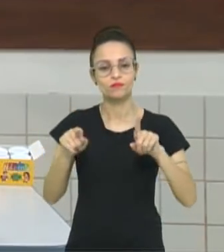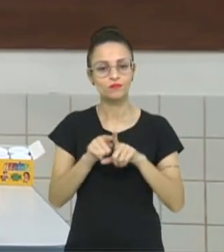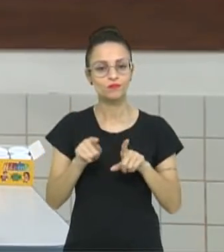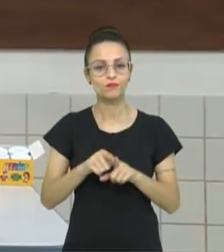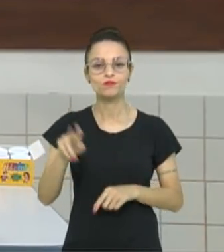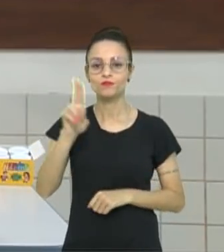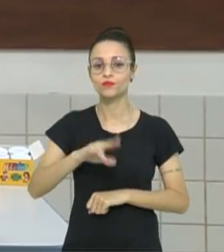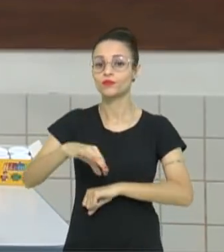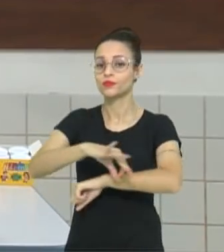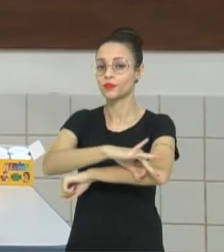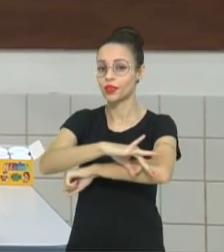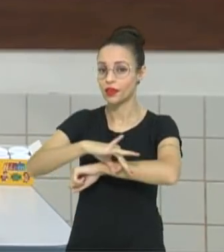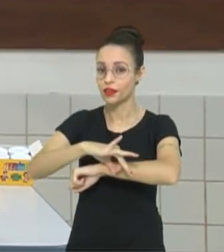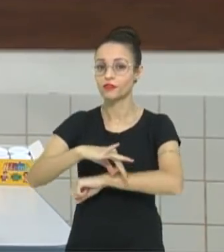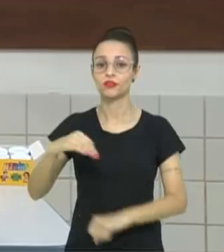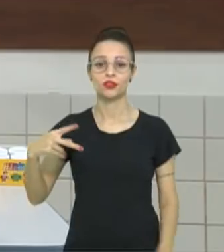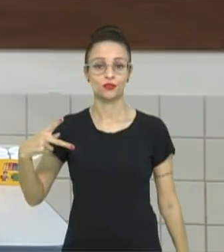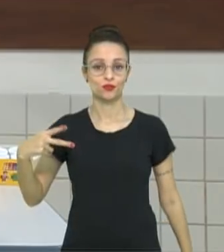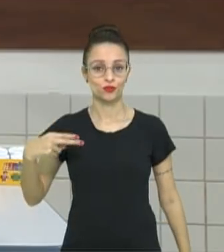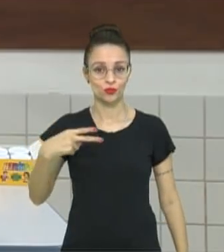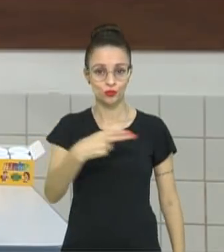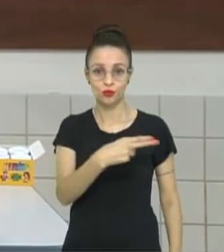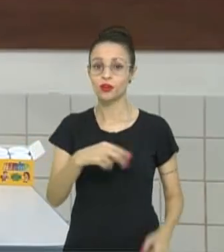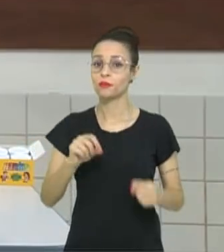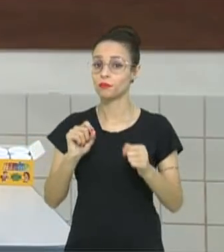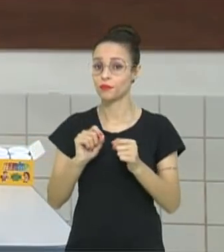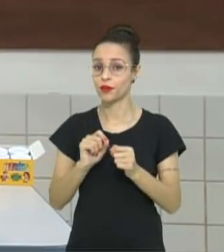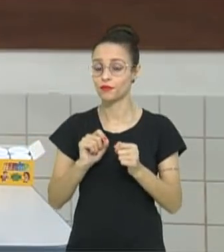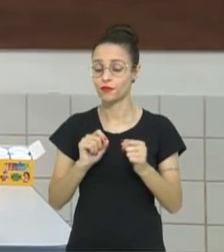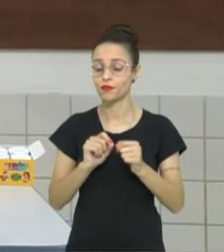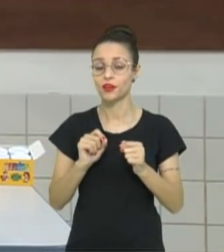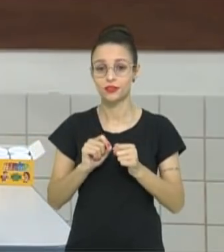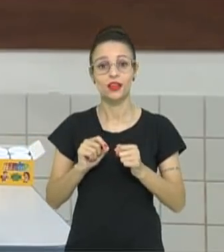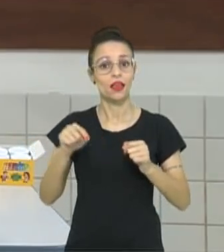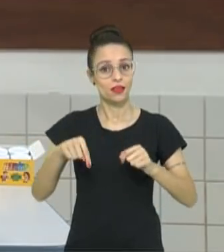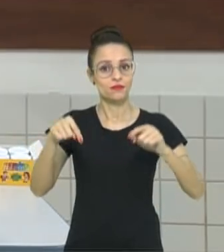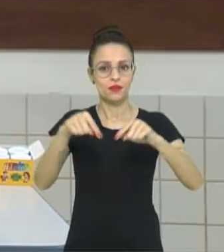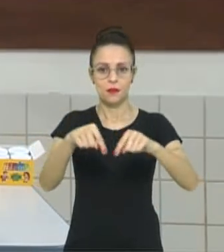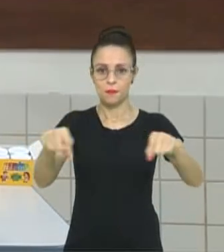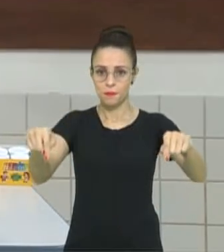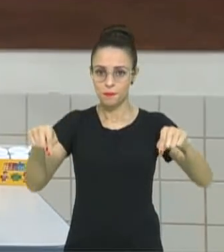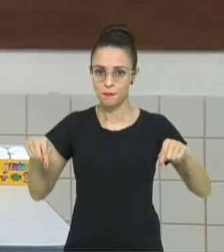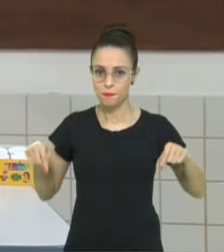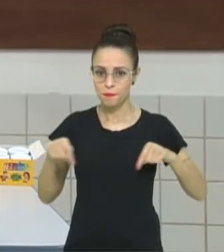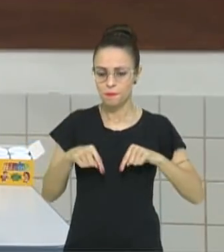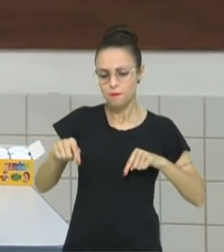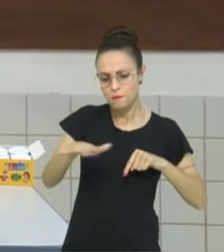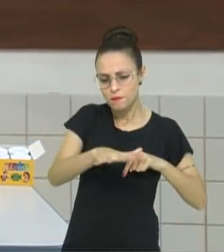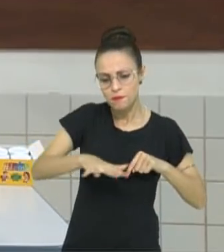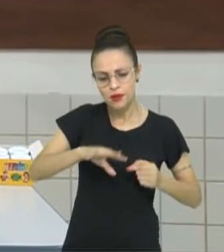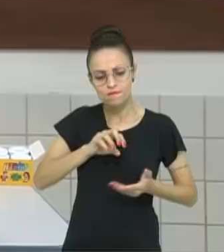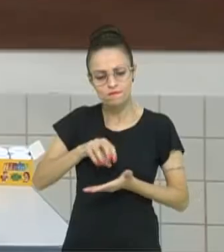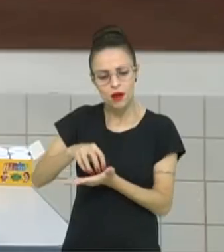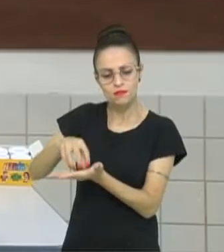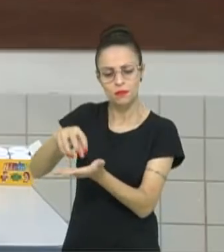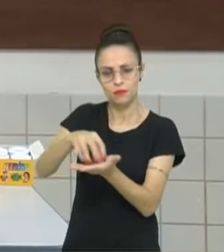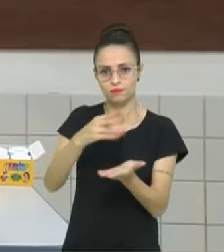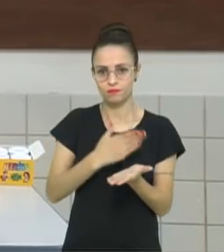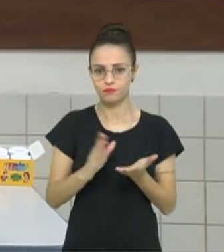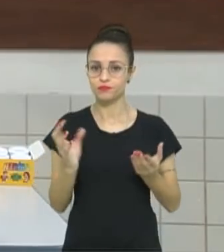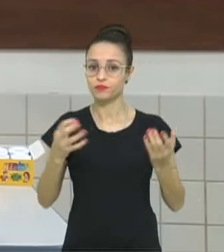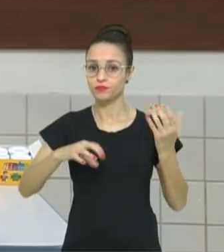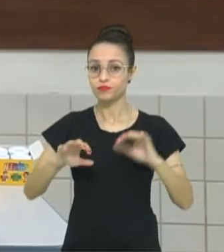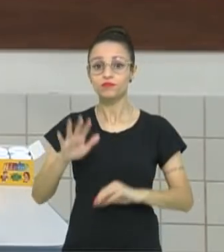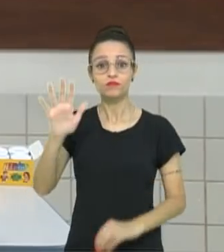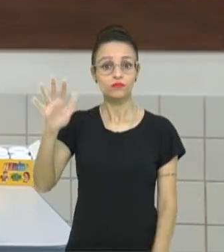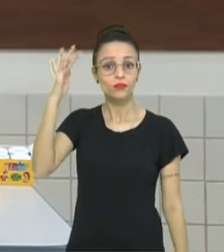também régua, tesoura, para a gente fazer essa maquete, para a gente começar a desmontar, né? Então, vamos imaginar que nós